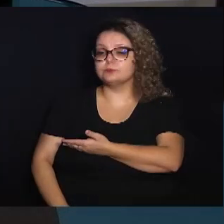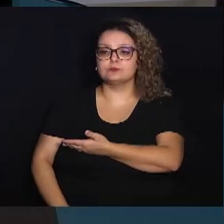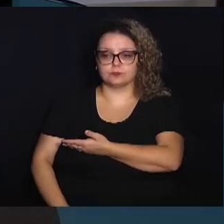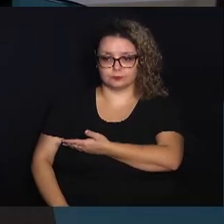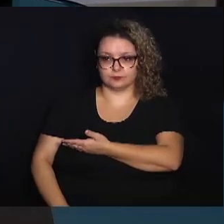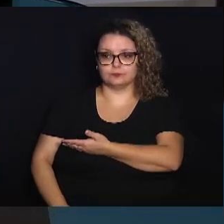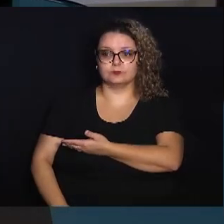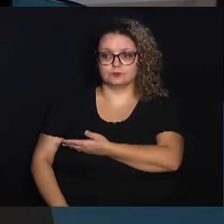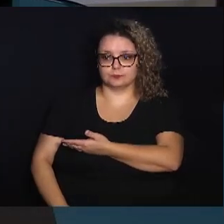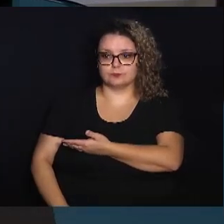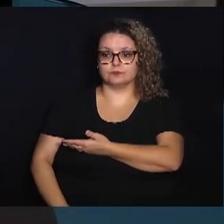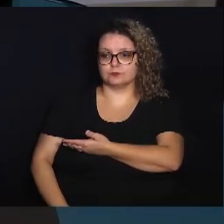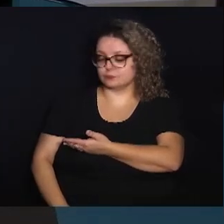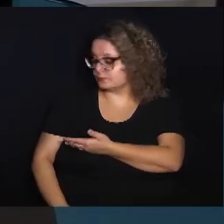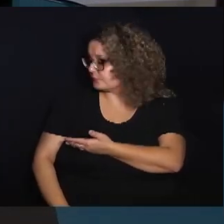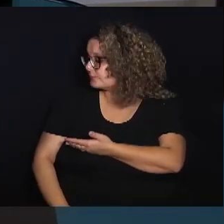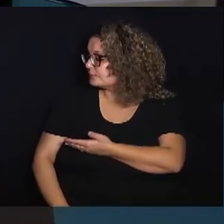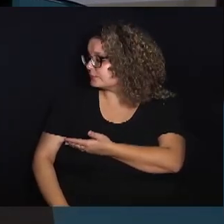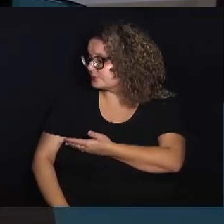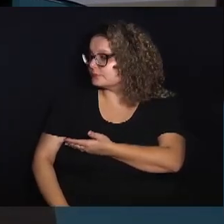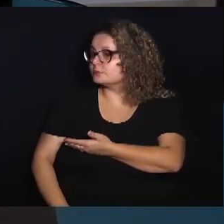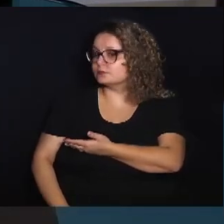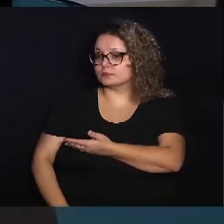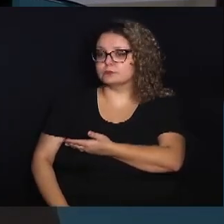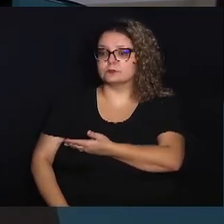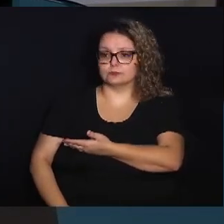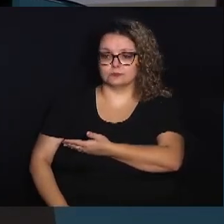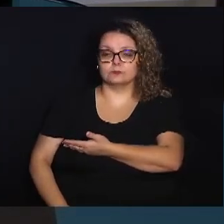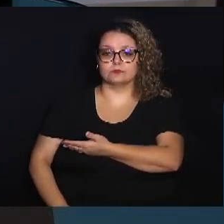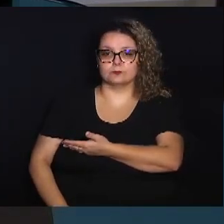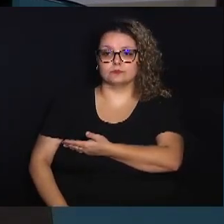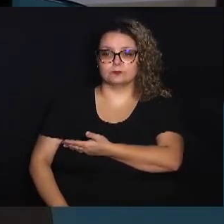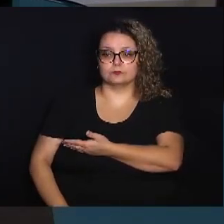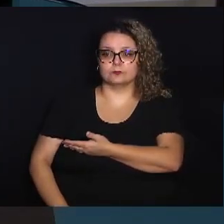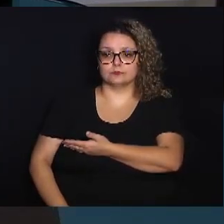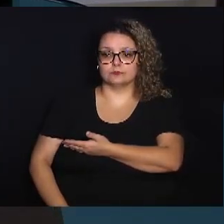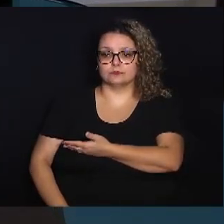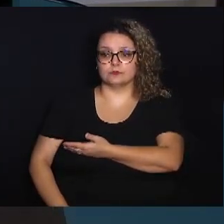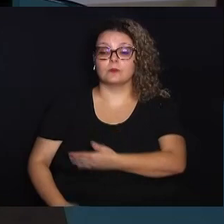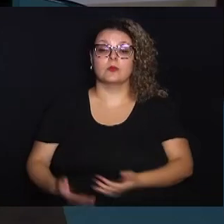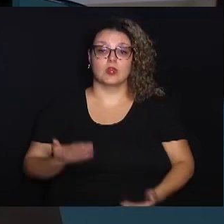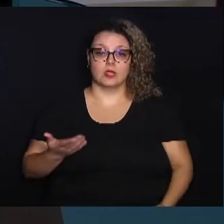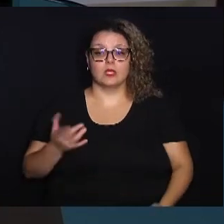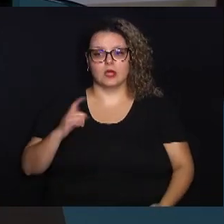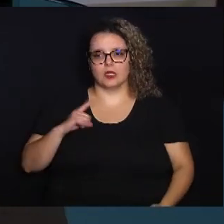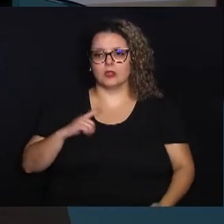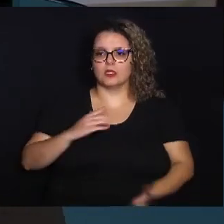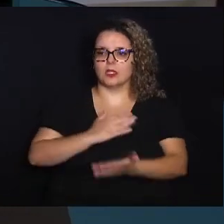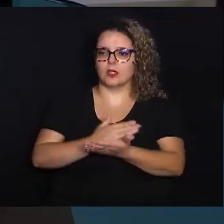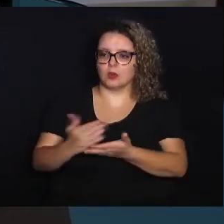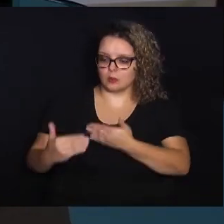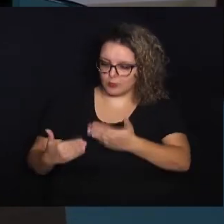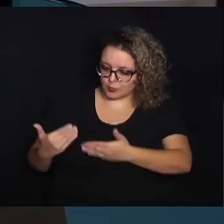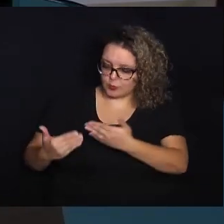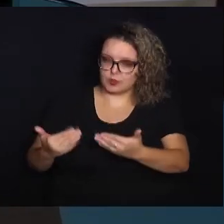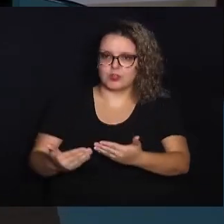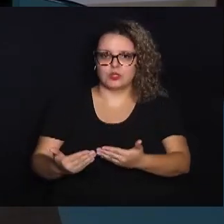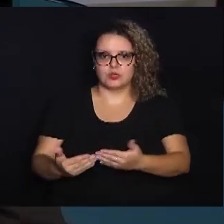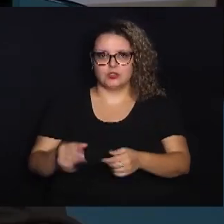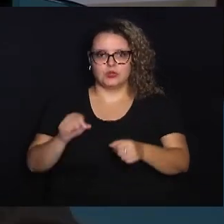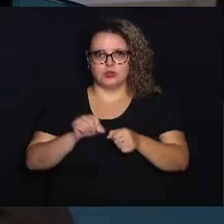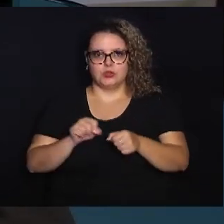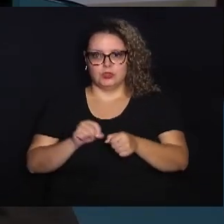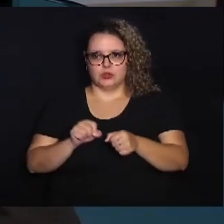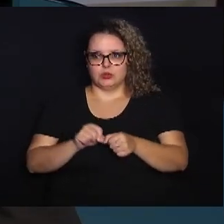monitora @camp psp.gov PBR então com isso a gente começa o procedimento com